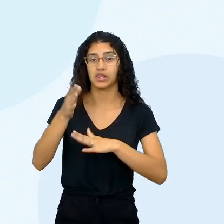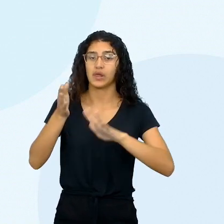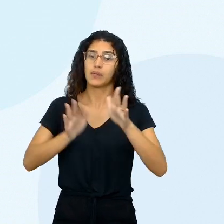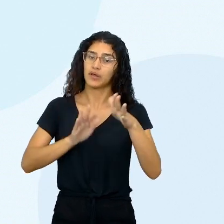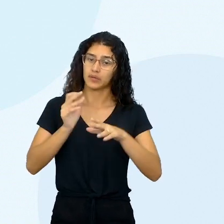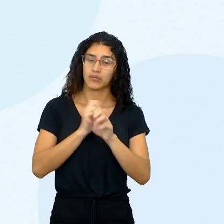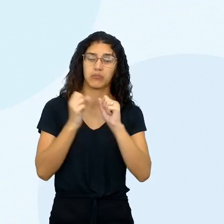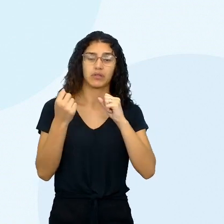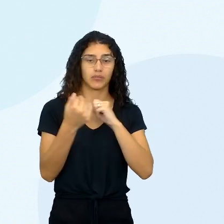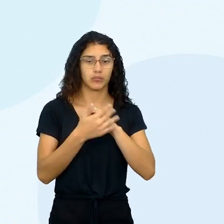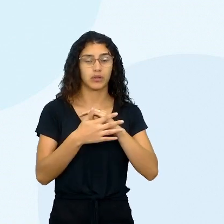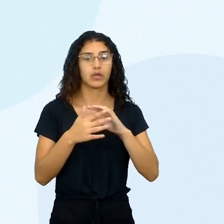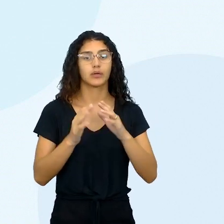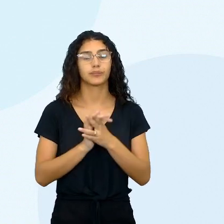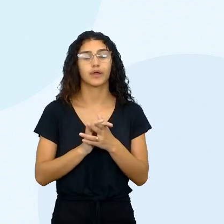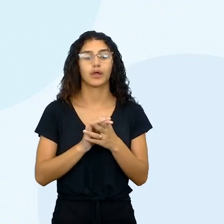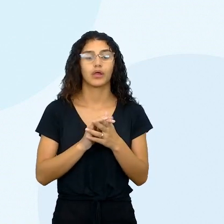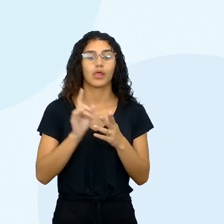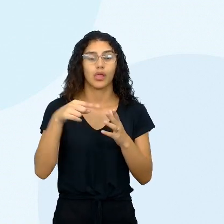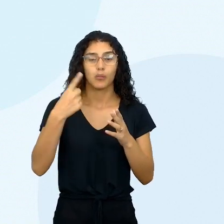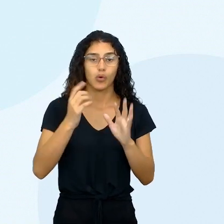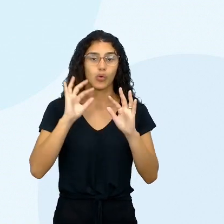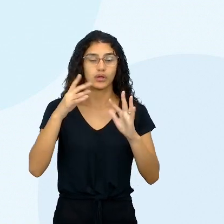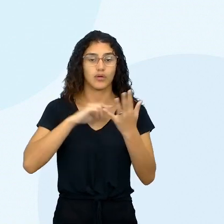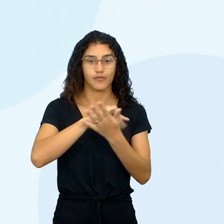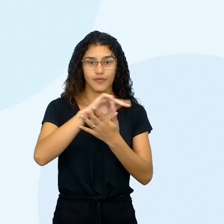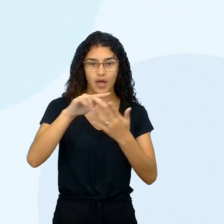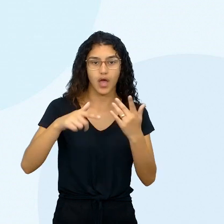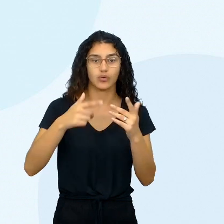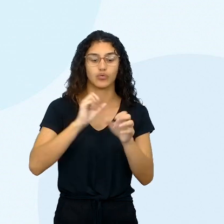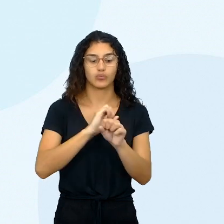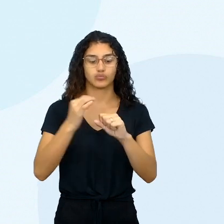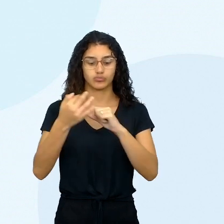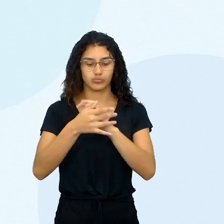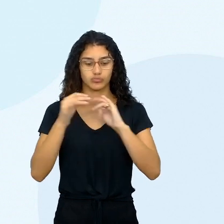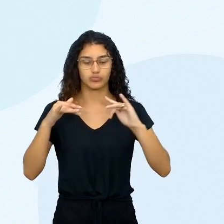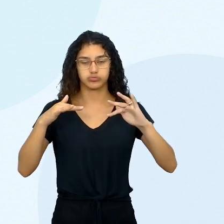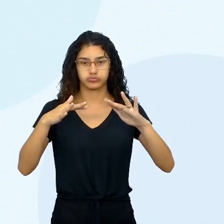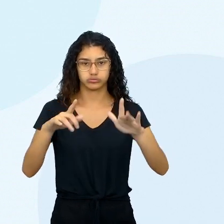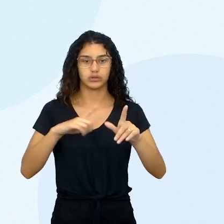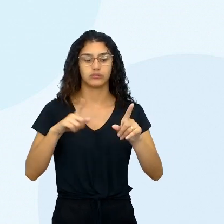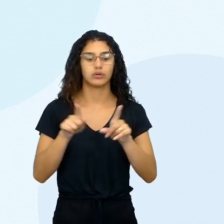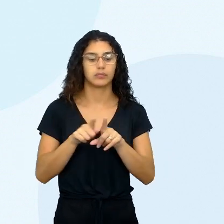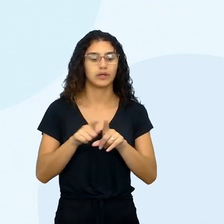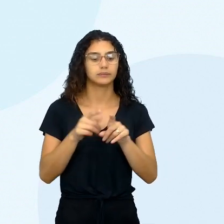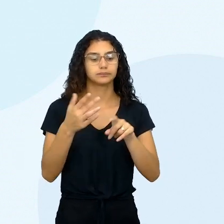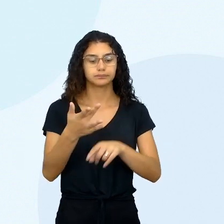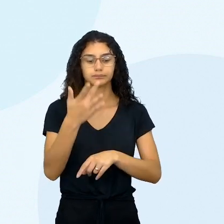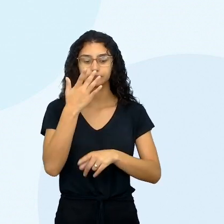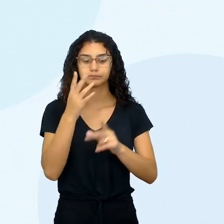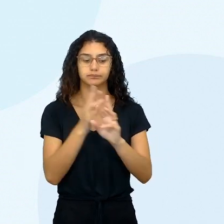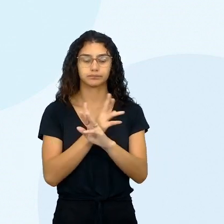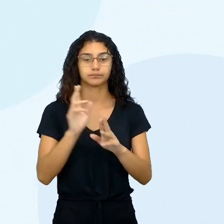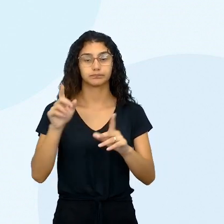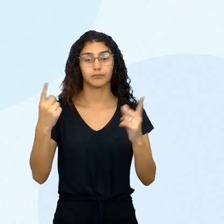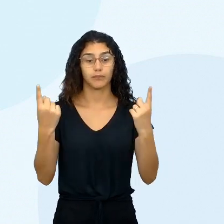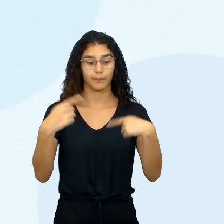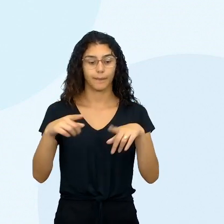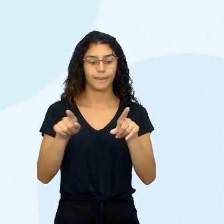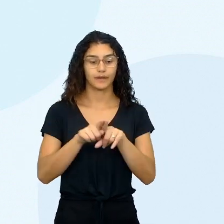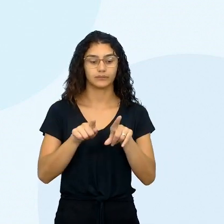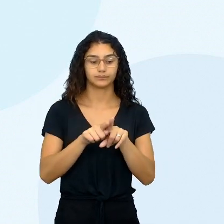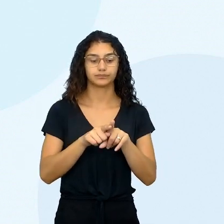casos acontecendo no Brasil e no mundo, né? Mas as pandemias, elas também têm íntima relação e é um desafio de